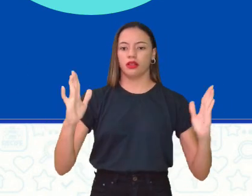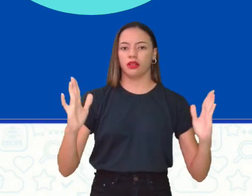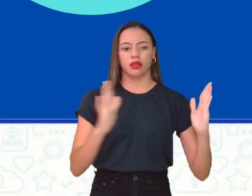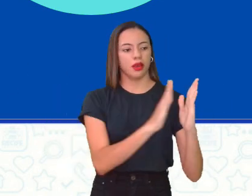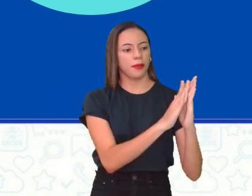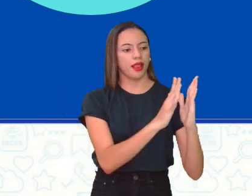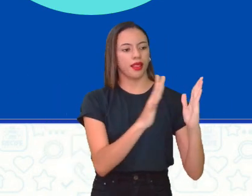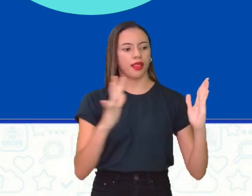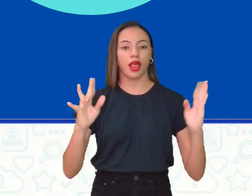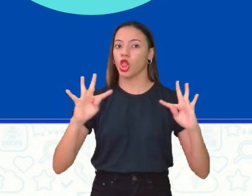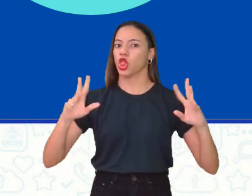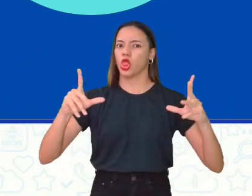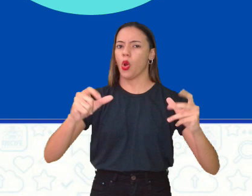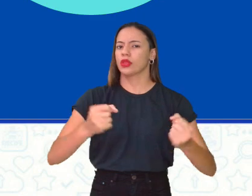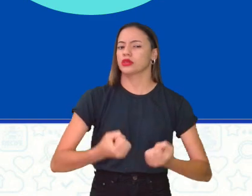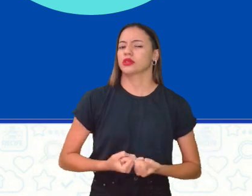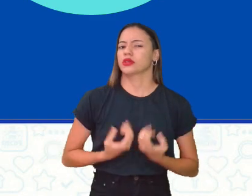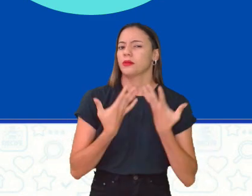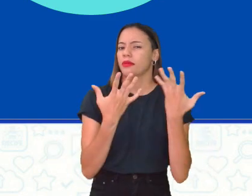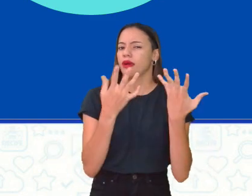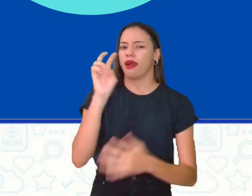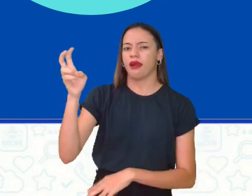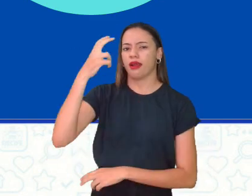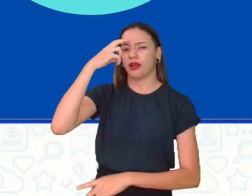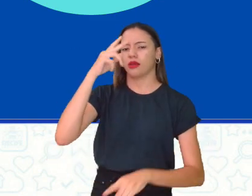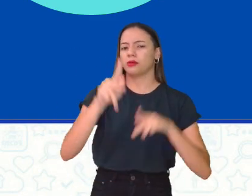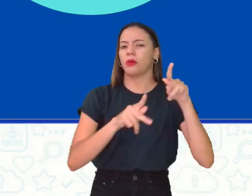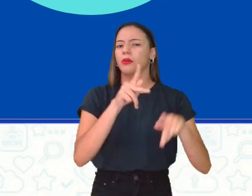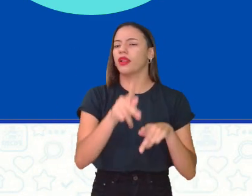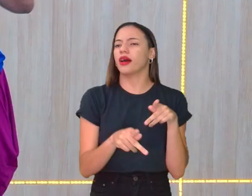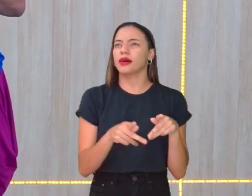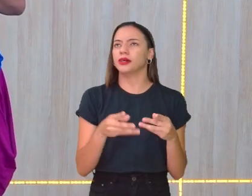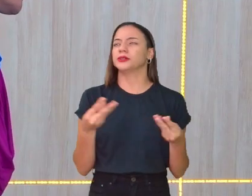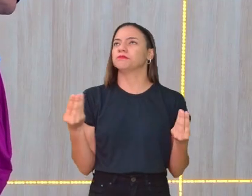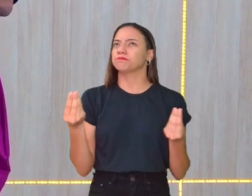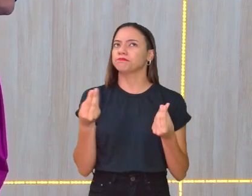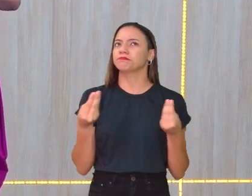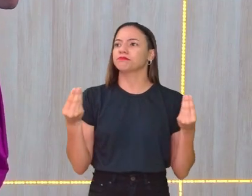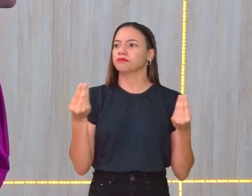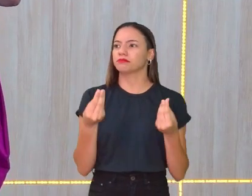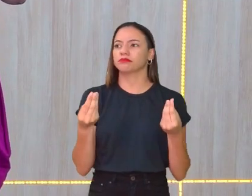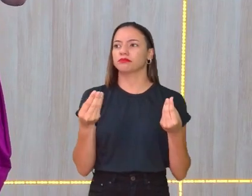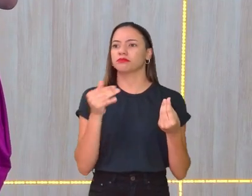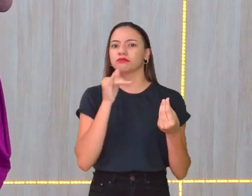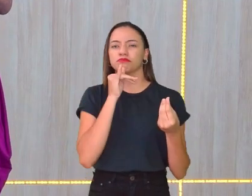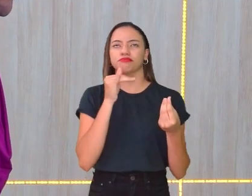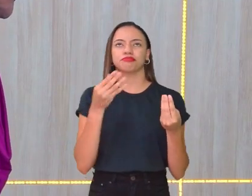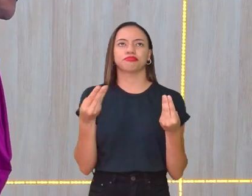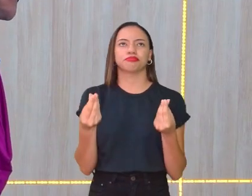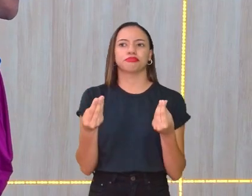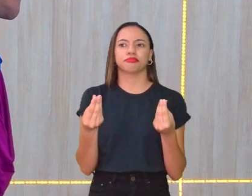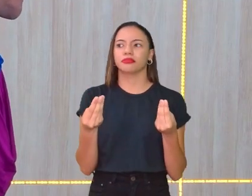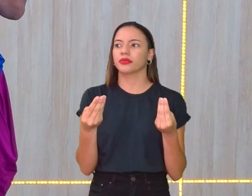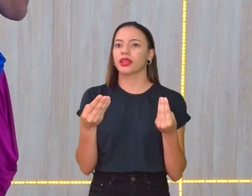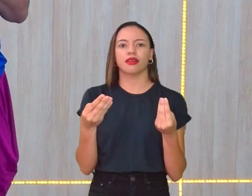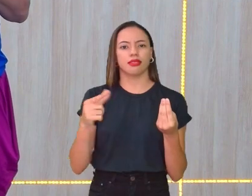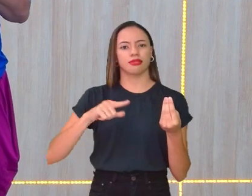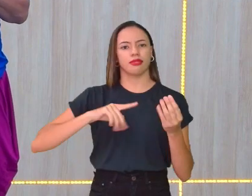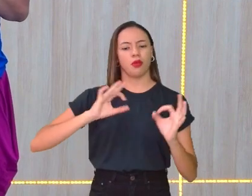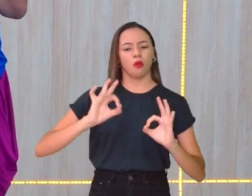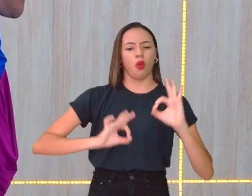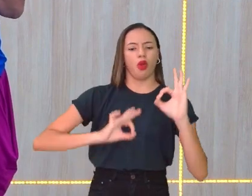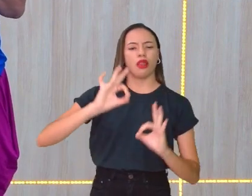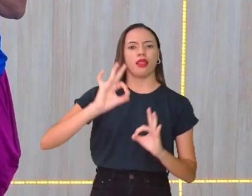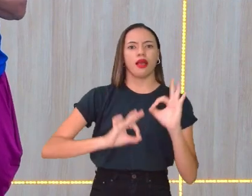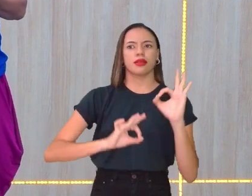manifestações da cultura popular, de uma forma ou de outra, elas vão se entrando aí dentro dessa organização,